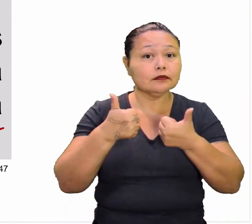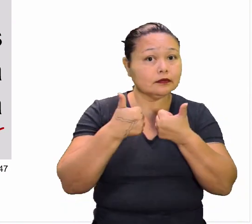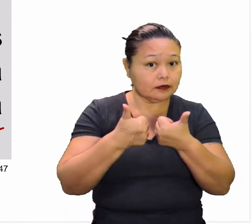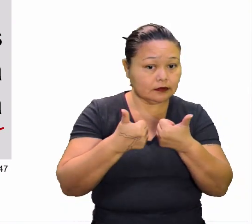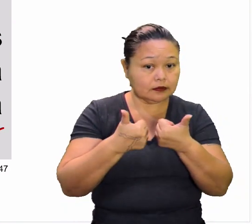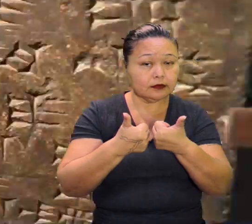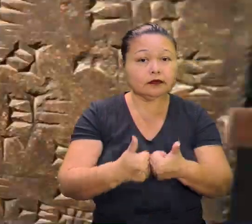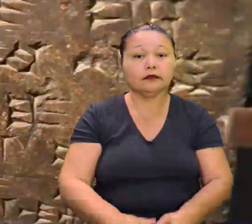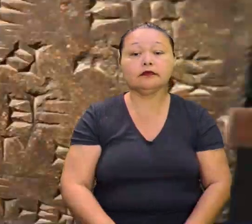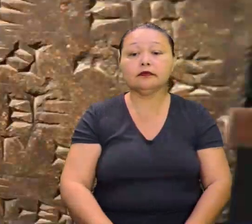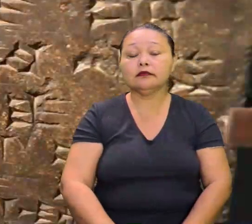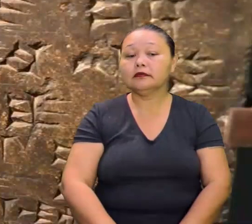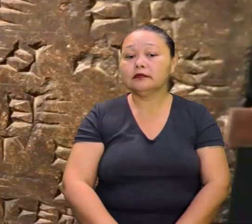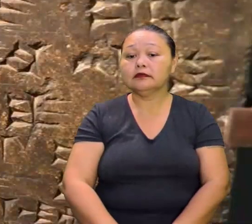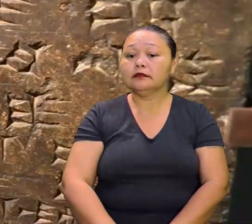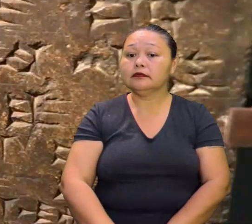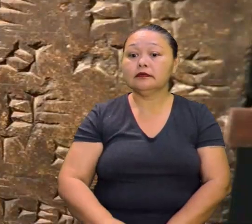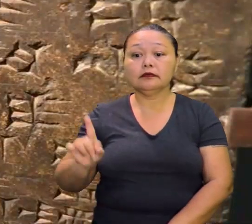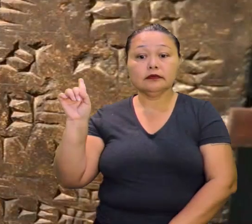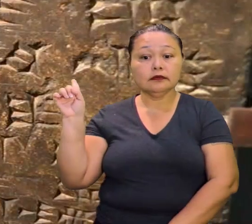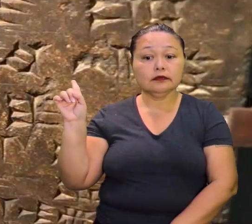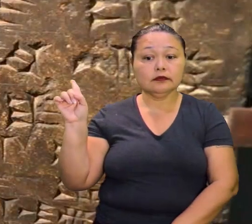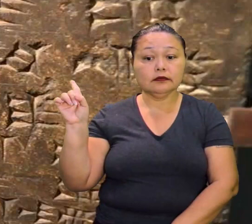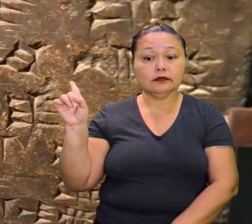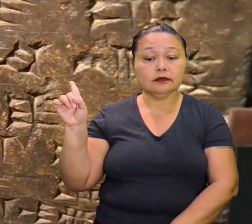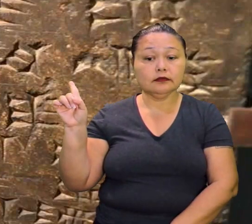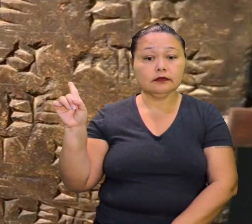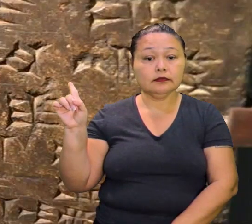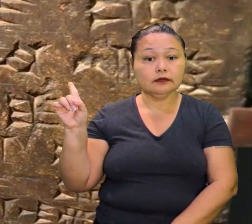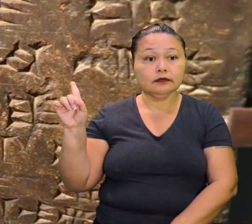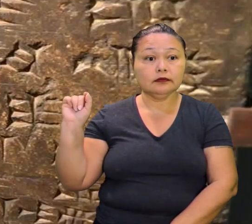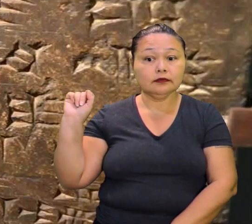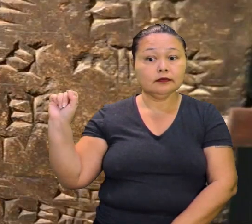bom? Olha só, que